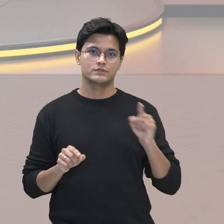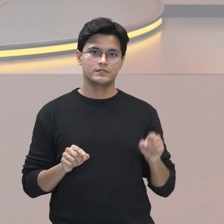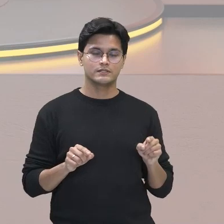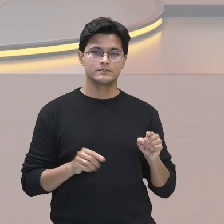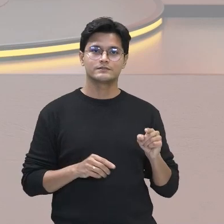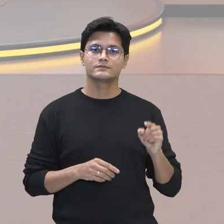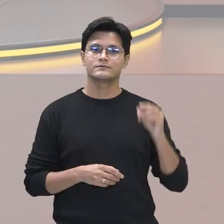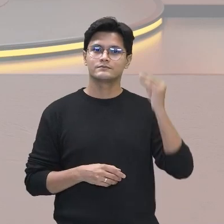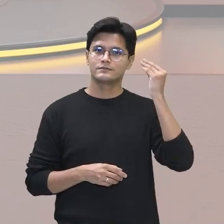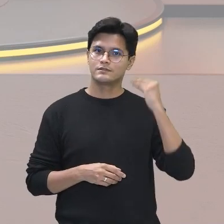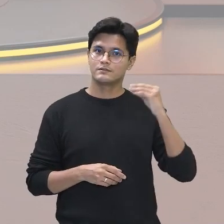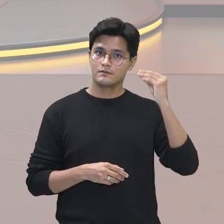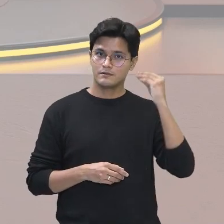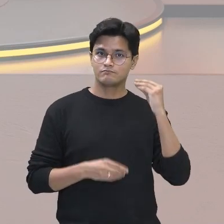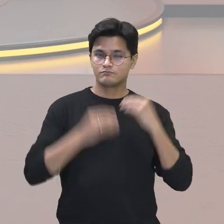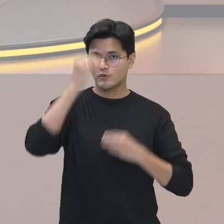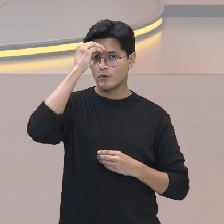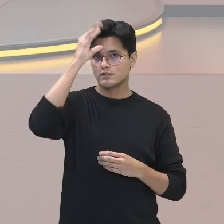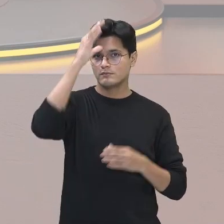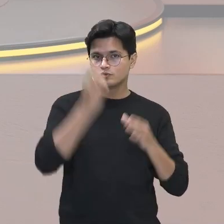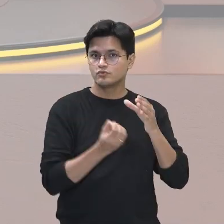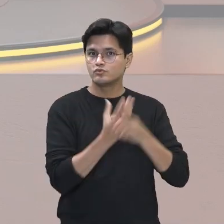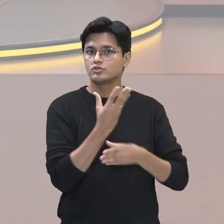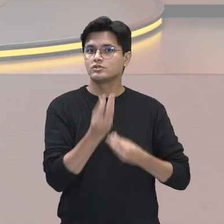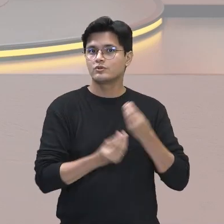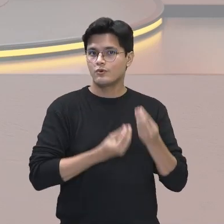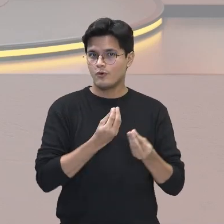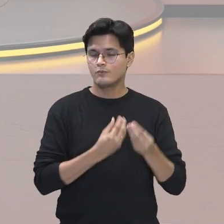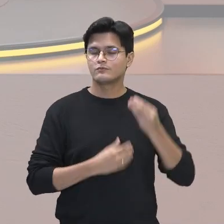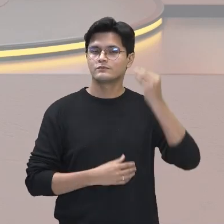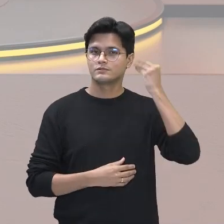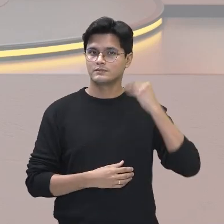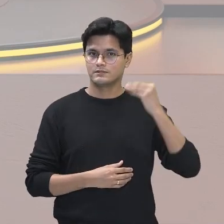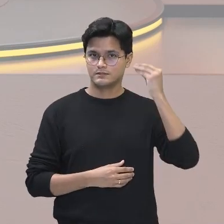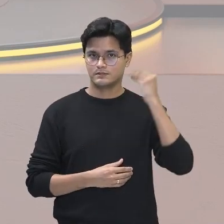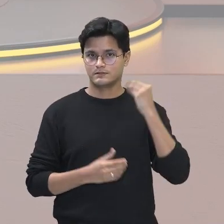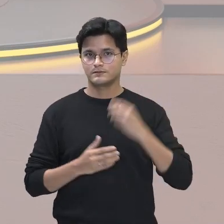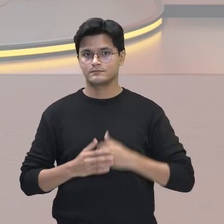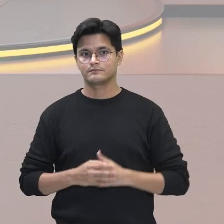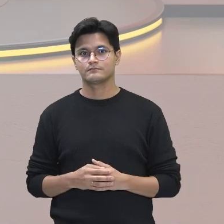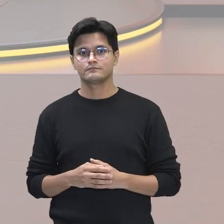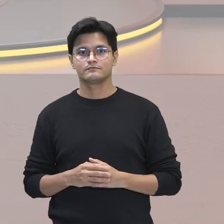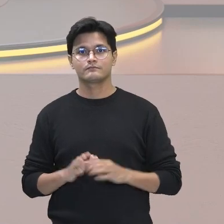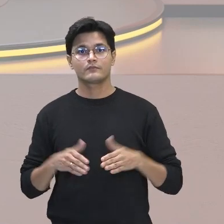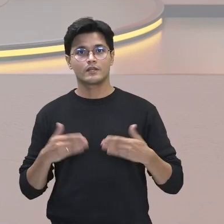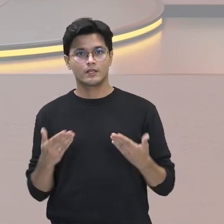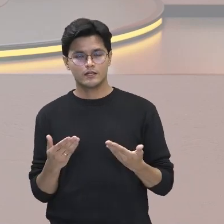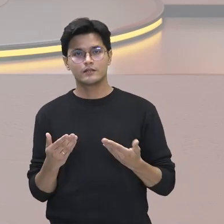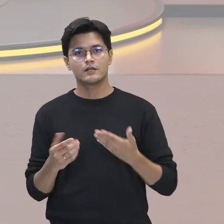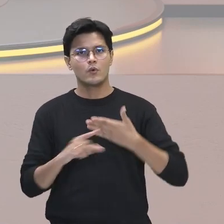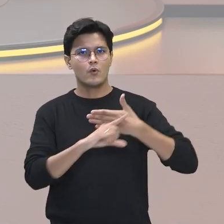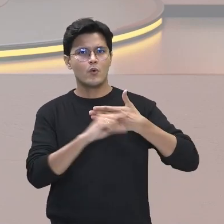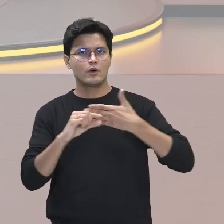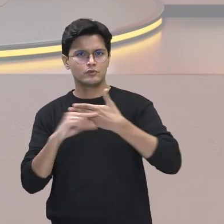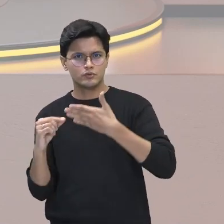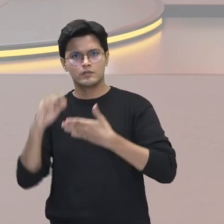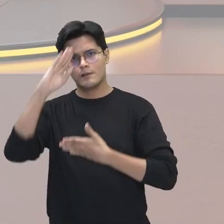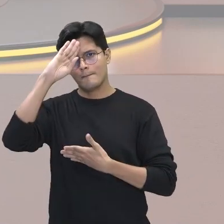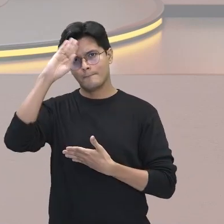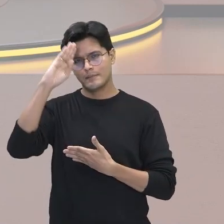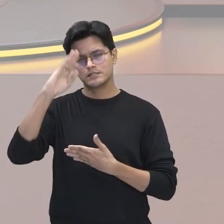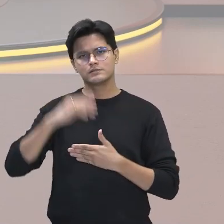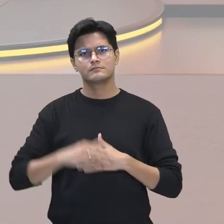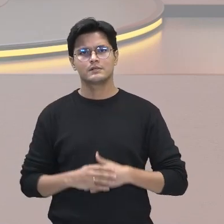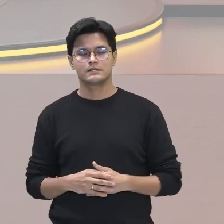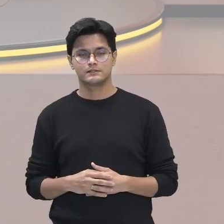lado, a origem do conhecimento é a experiência, tá? Vamos para os principais autores, quem defendia um, quem